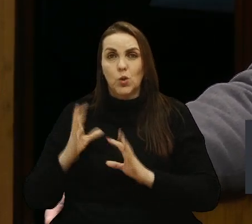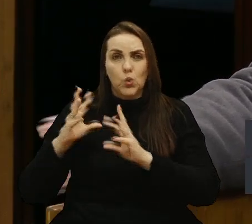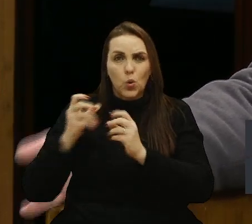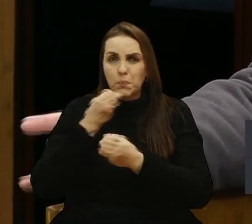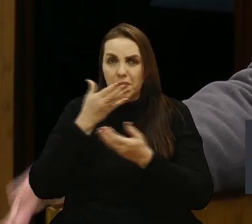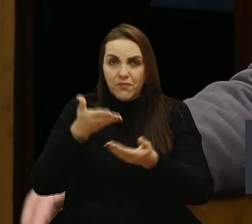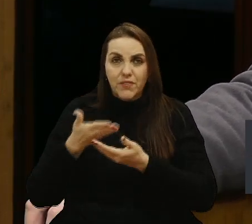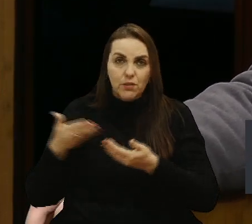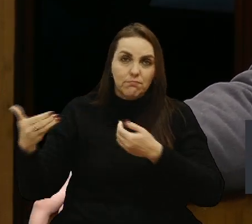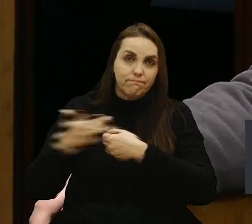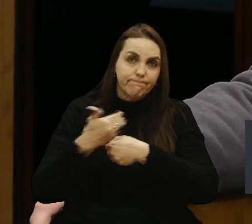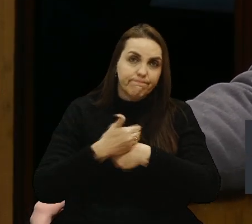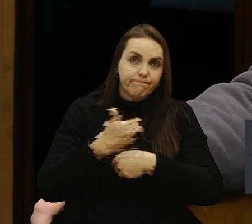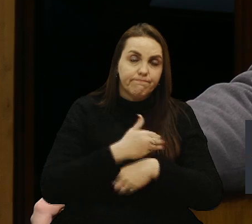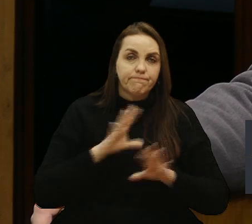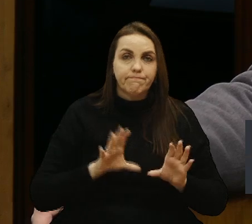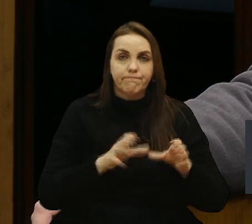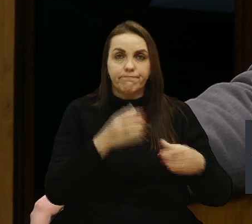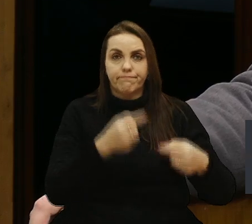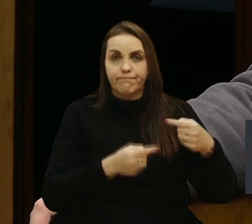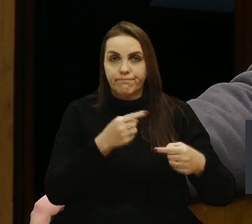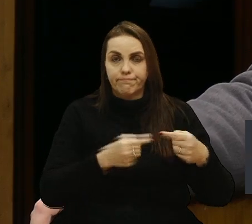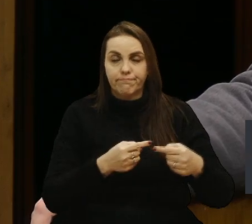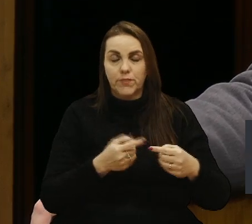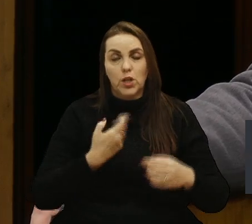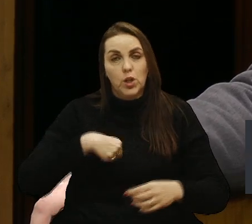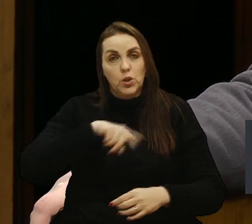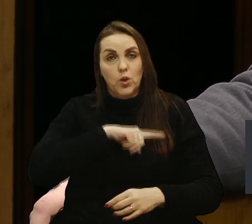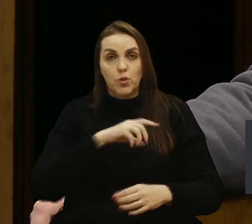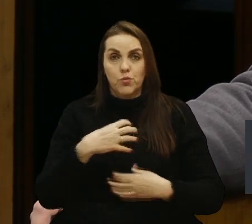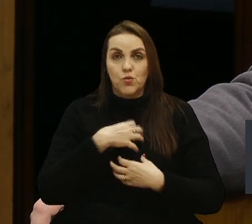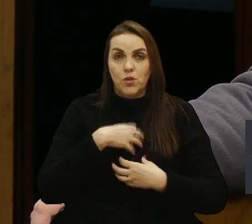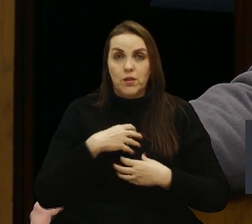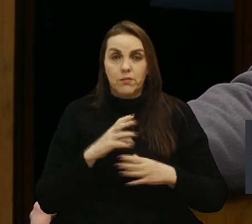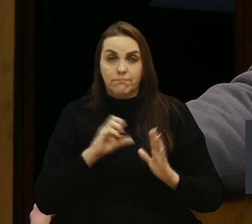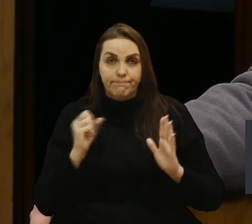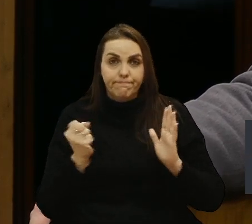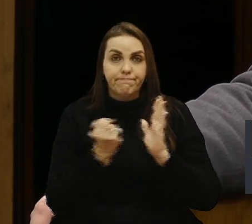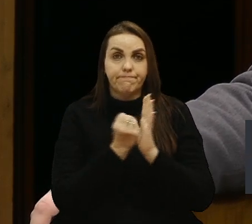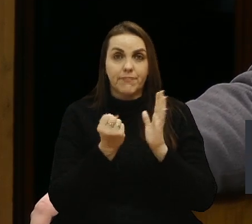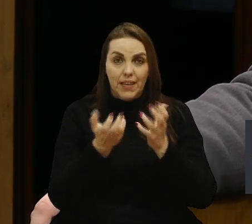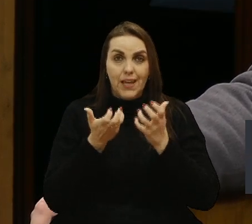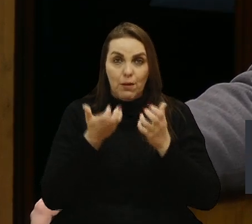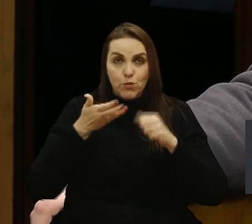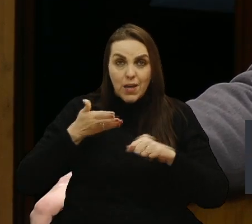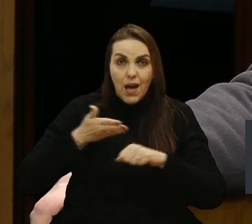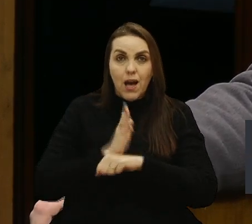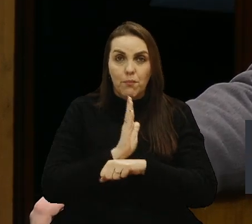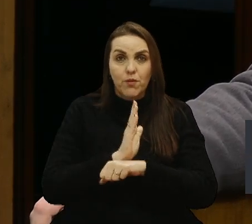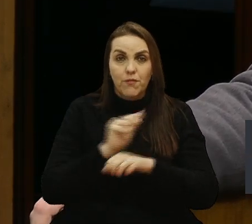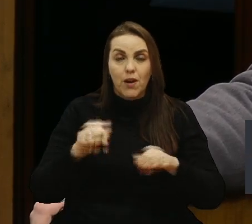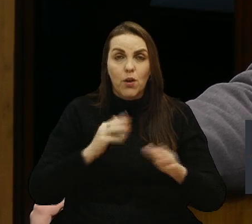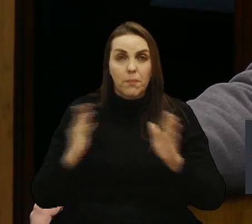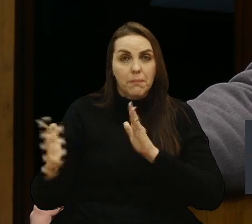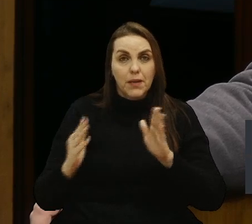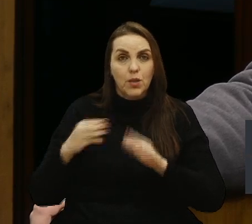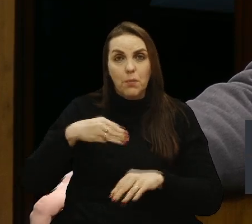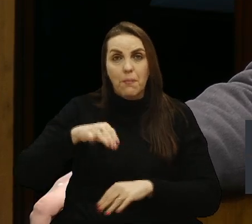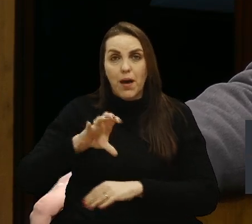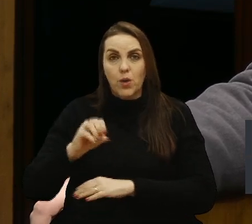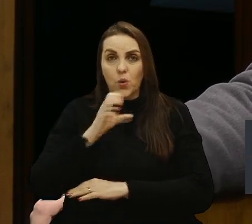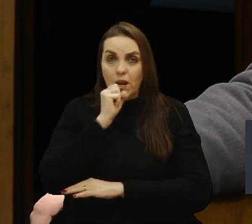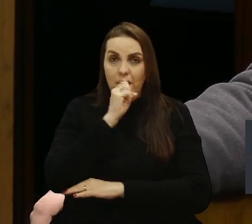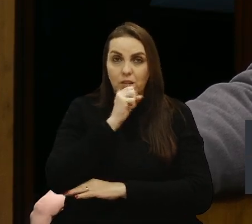para integrarem esta frente e nós, de maneira muito simbólica, aprovarmos ela agora neste período do Maio Laranja, em que